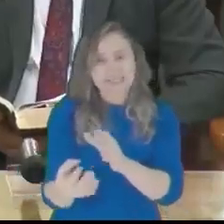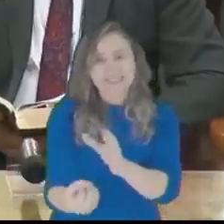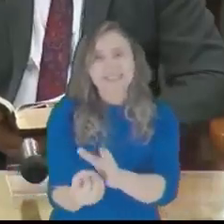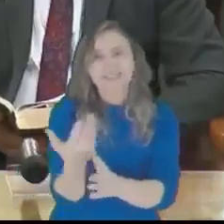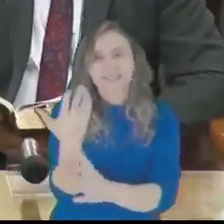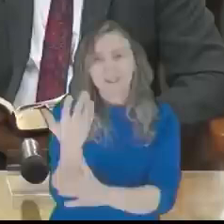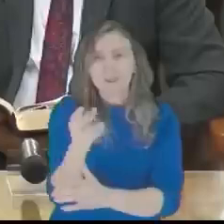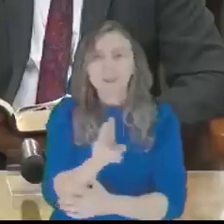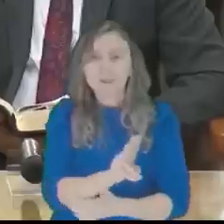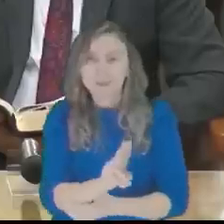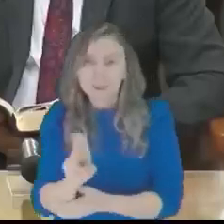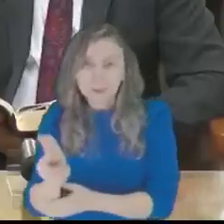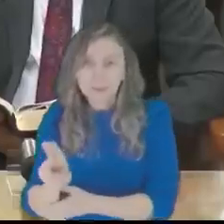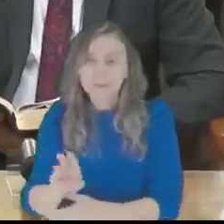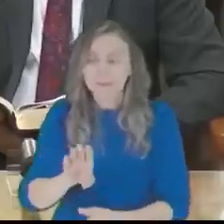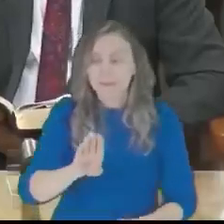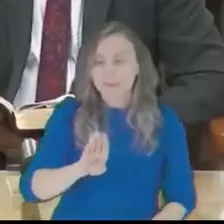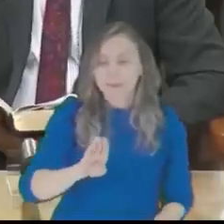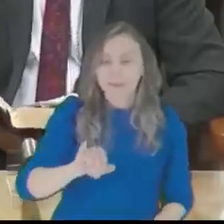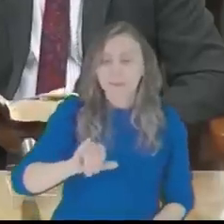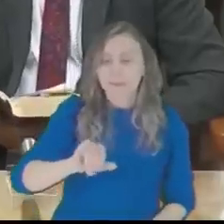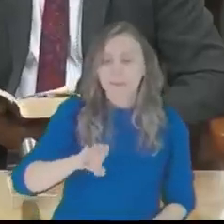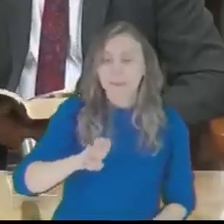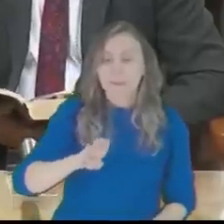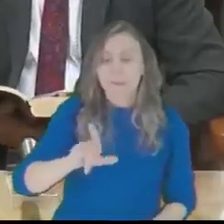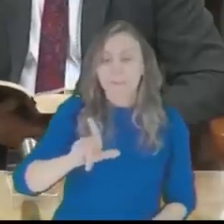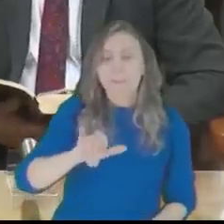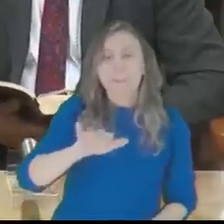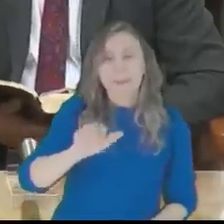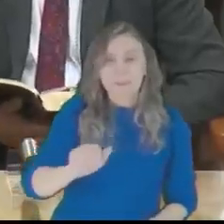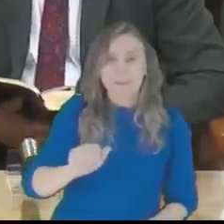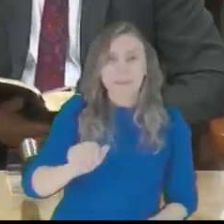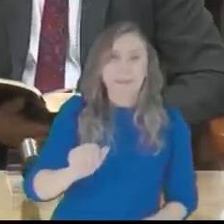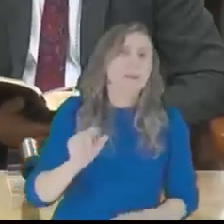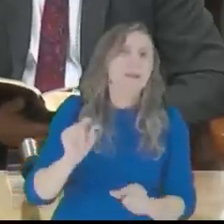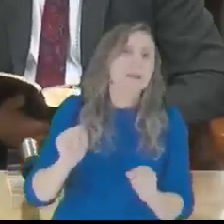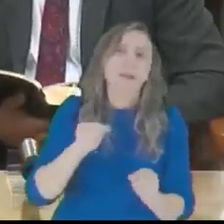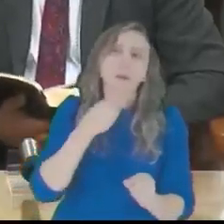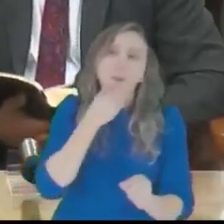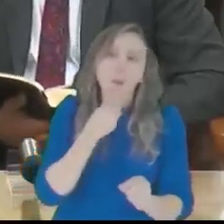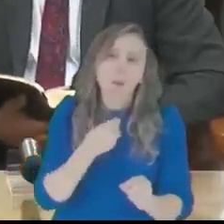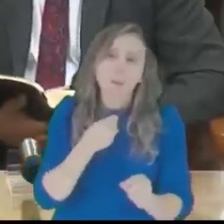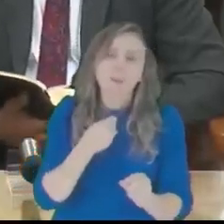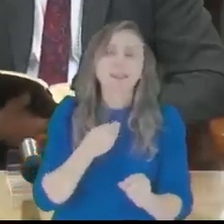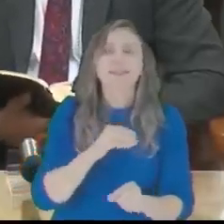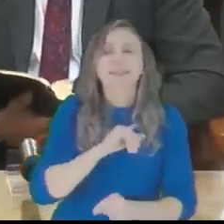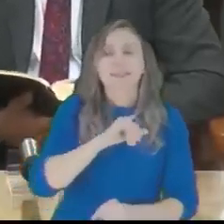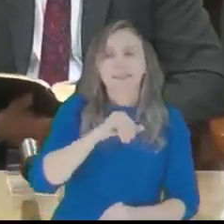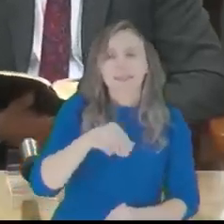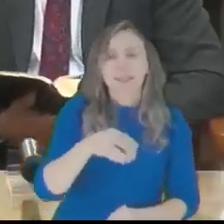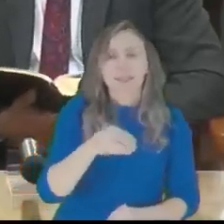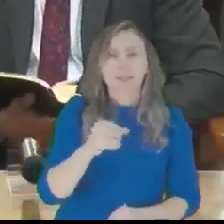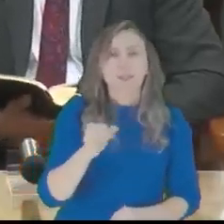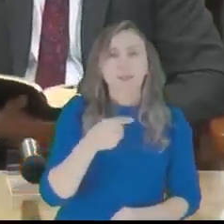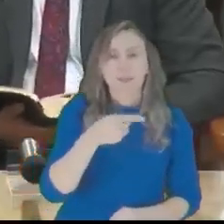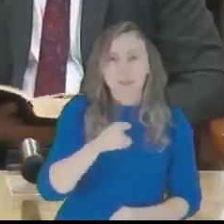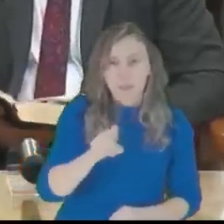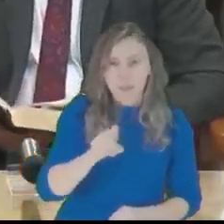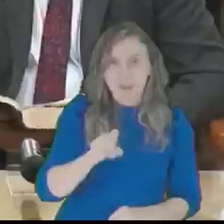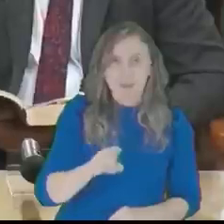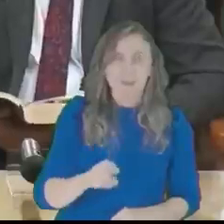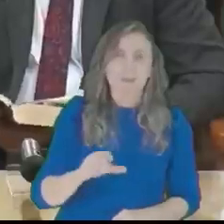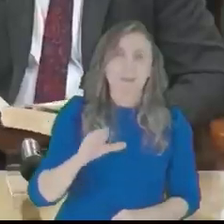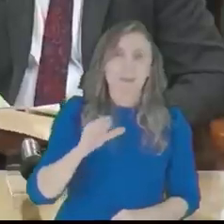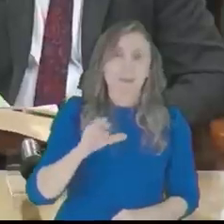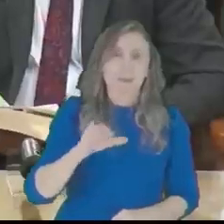Bíblia. Quem foi que deu o nome de Bíblia ao livro sagrado? Foi João Crisóstomo, patriarca